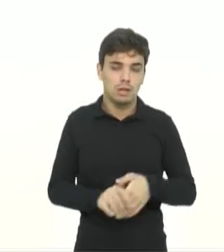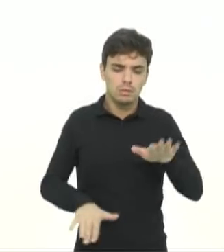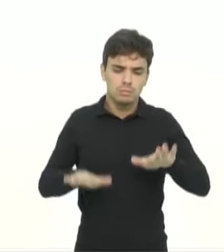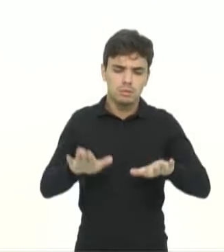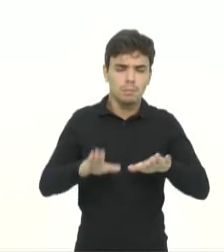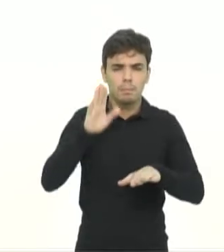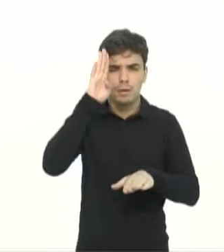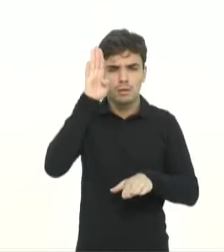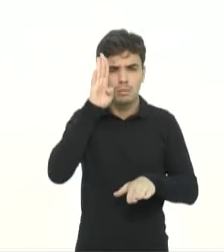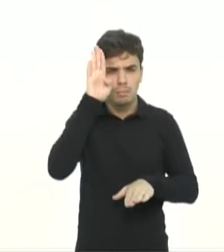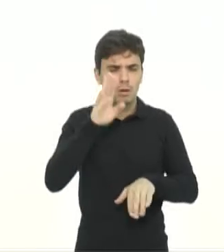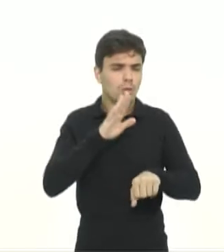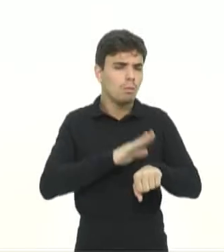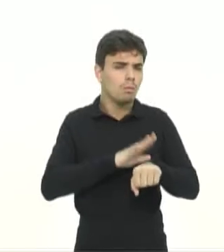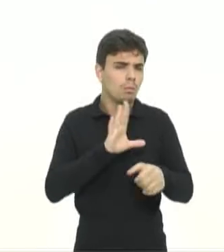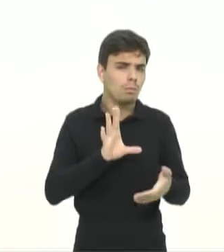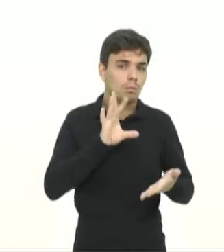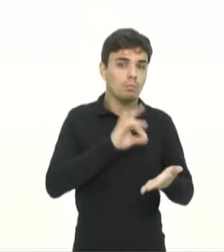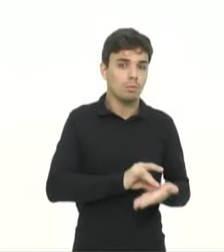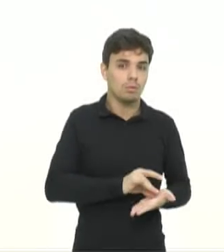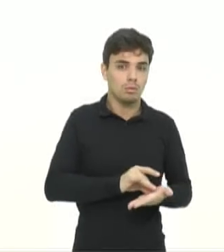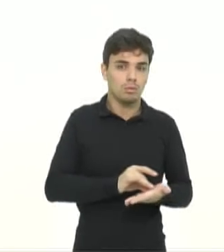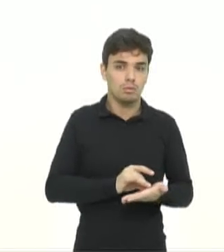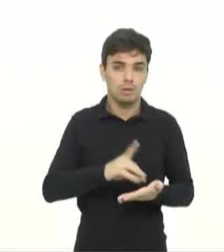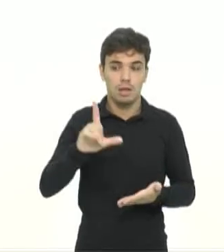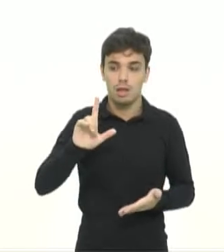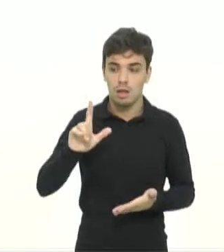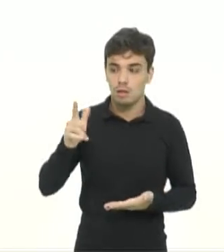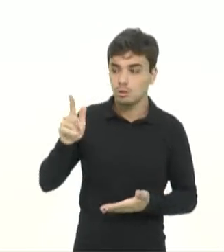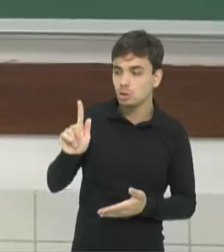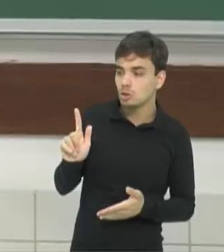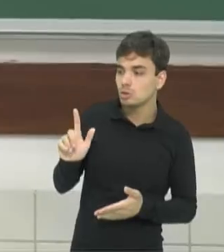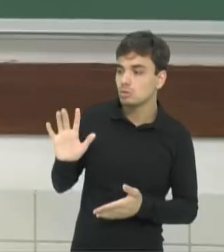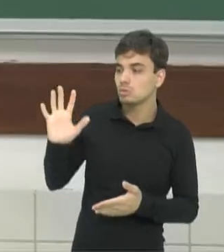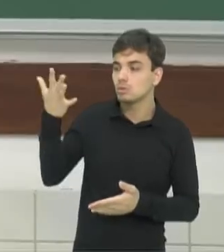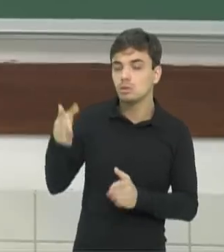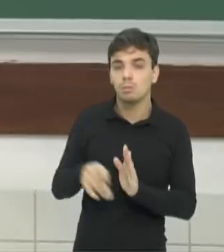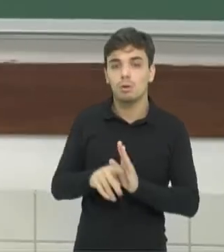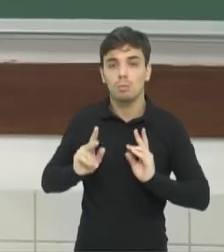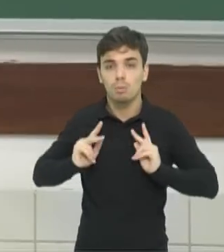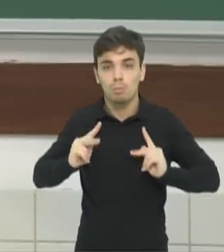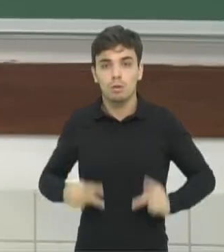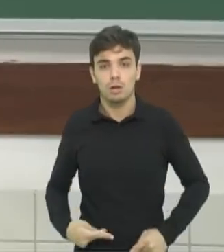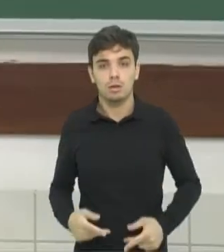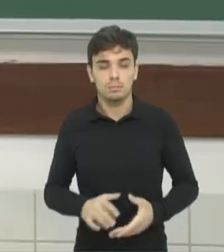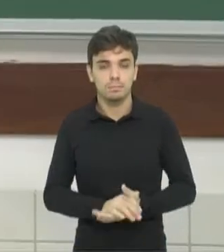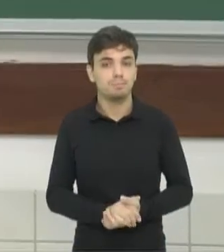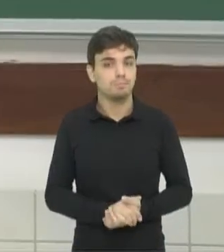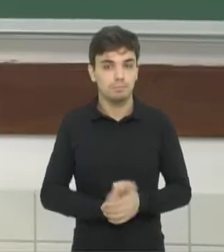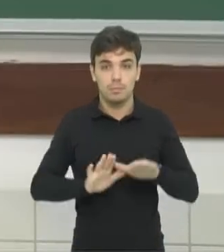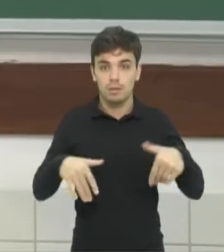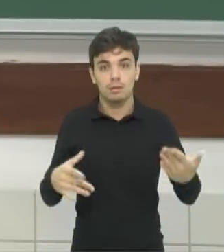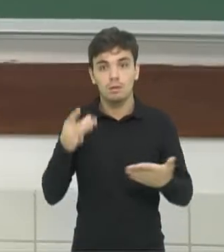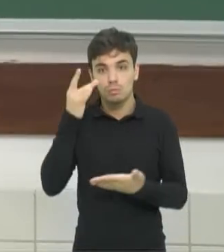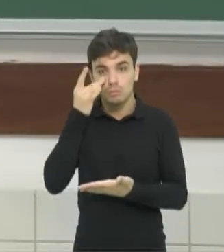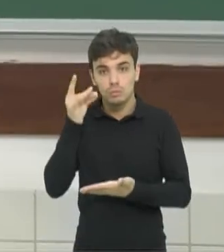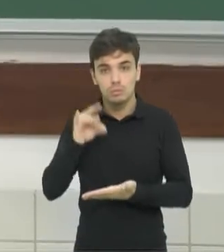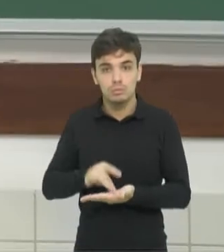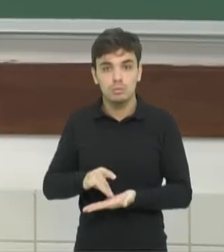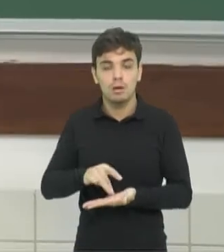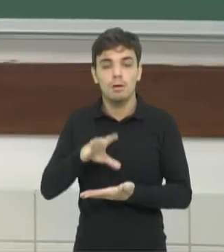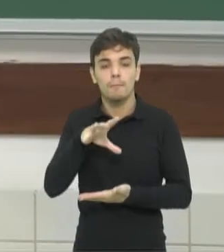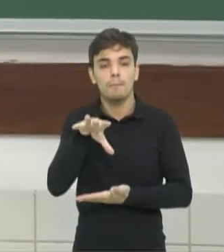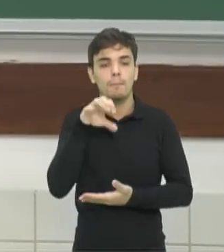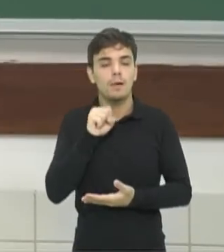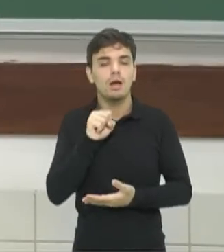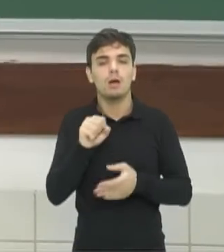momento significativo de um gesto humano. Então, pessoal, o realismo é isso. O realismo, ele pega aquela simplicidade de